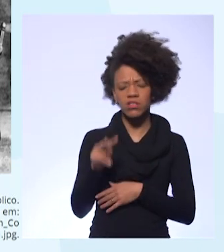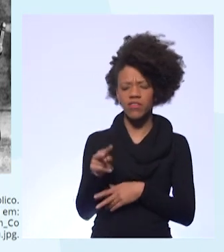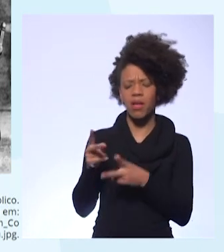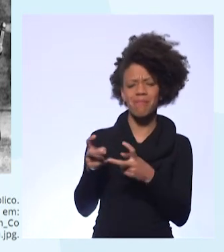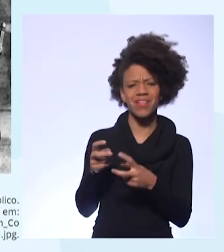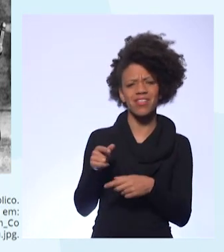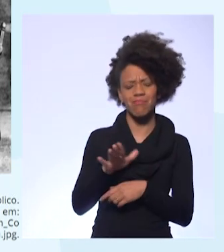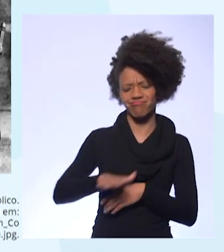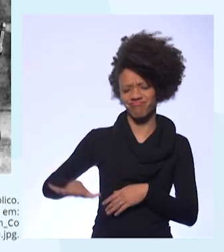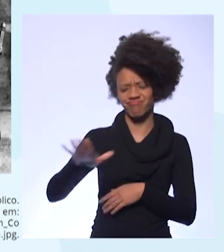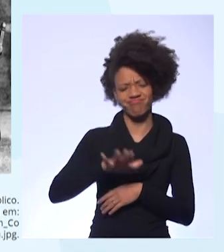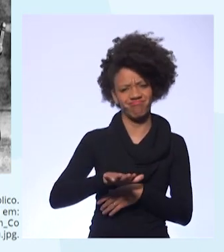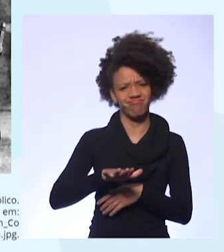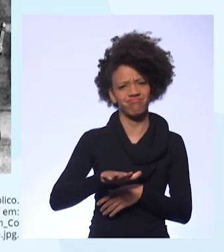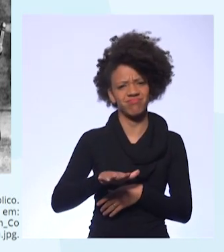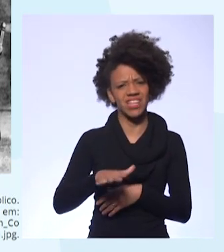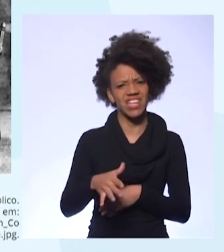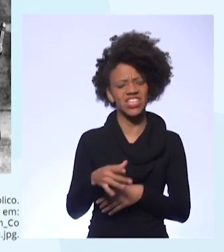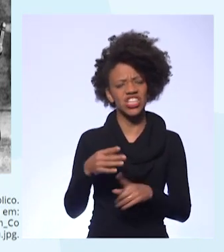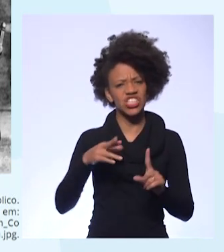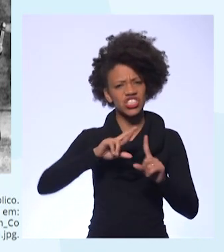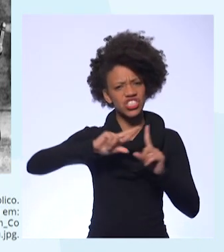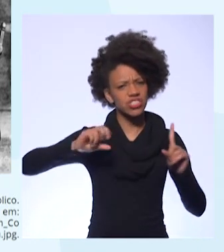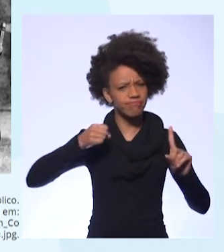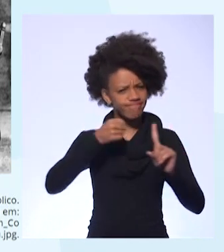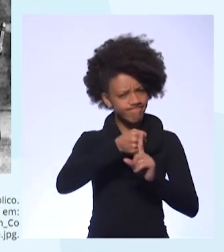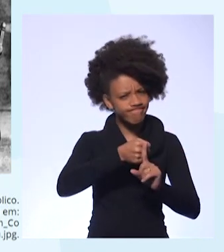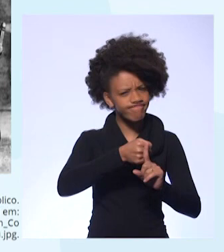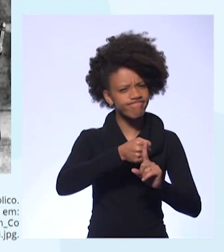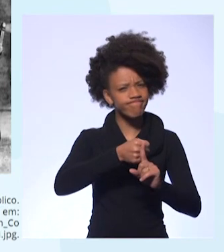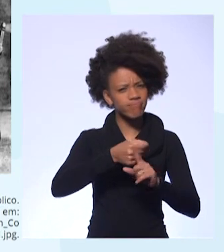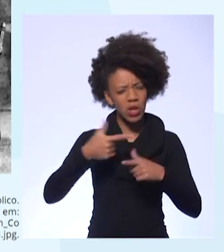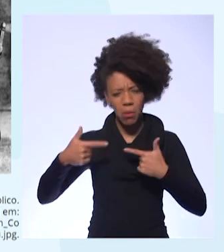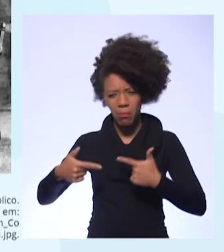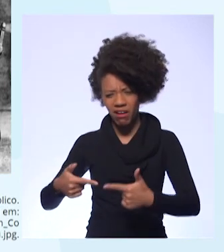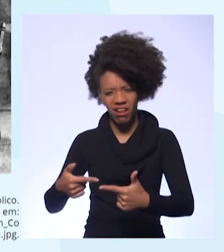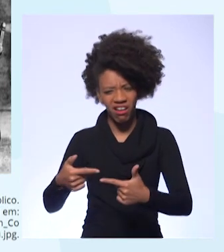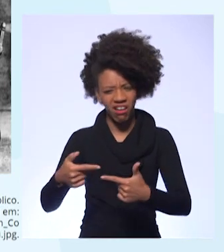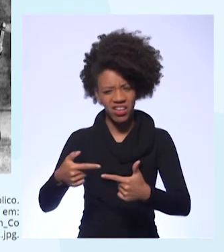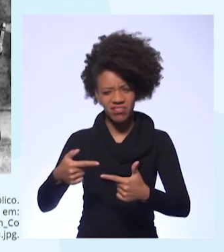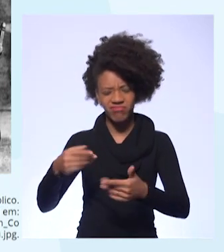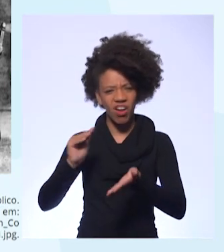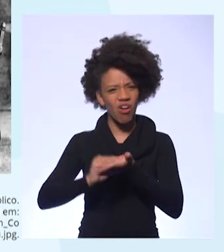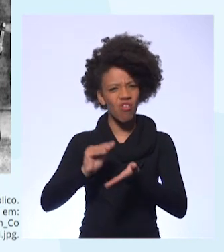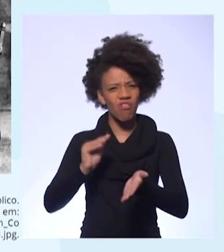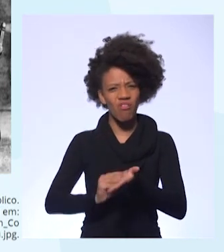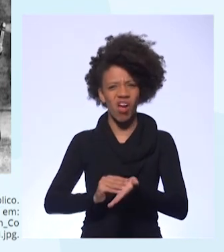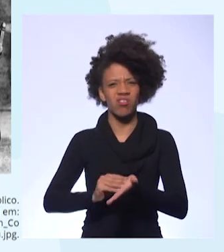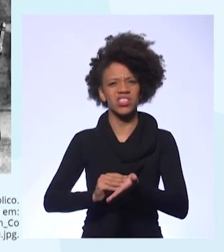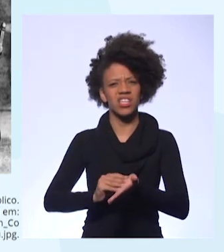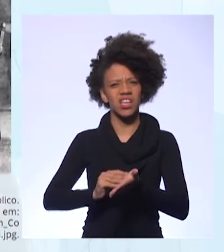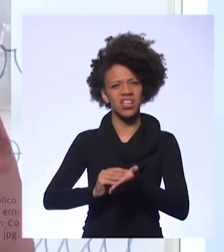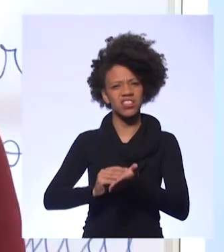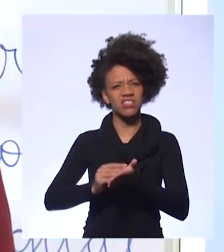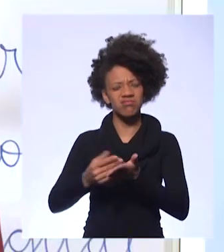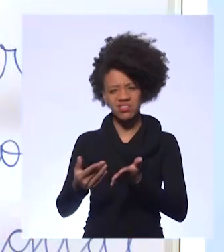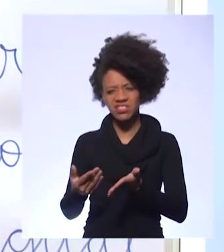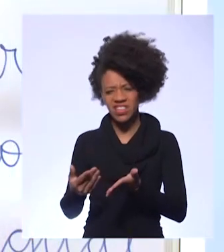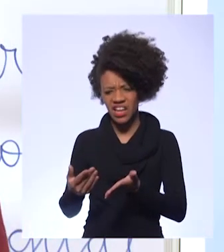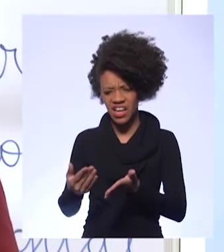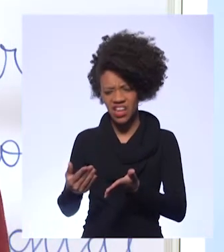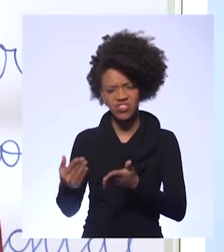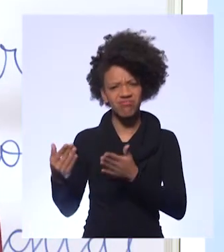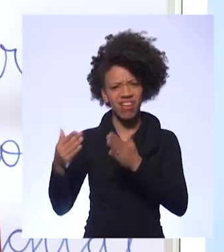percebe aquele cenário de genocídio de uma guerra totalmente desumana desleal afinal de contas